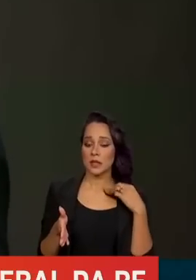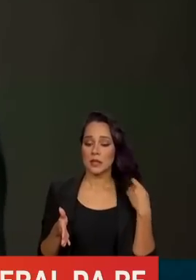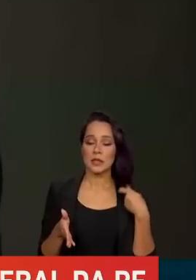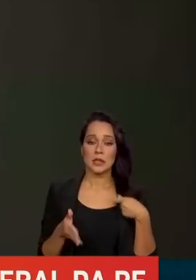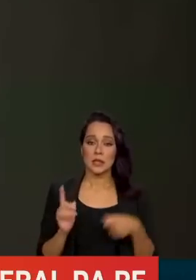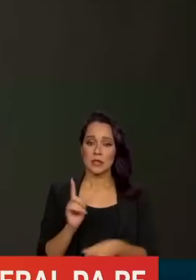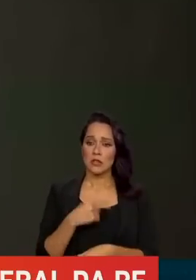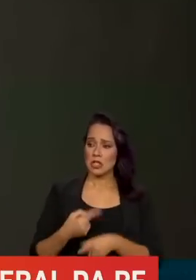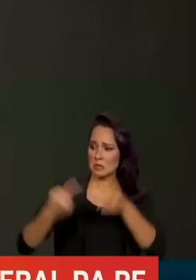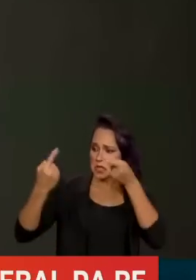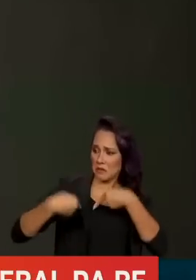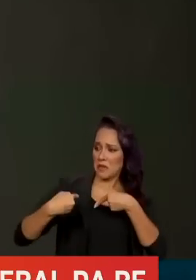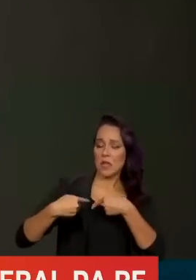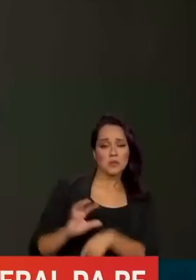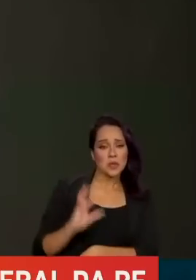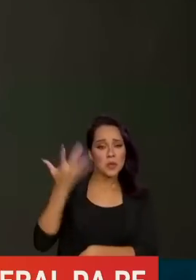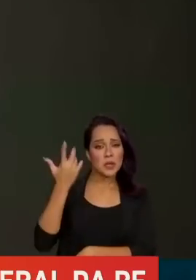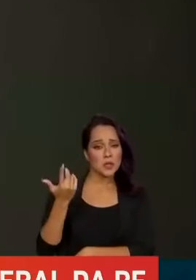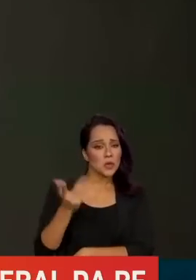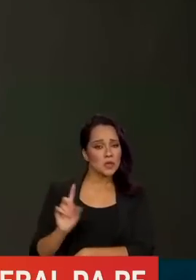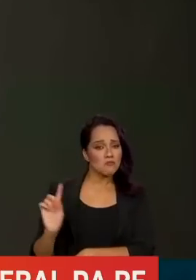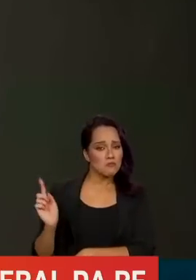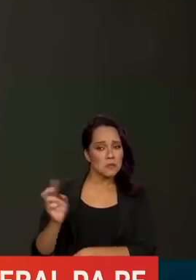nós somos desafiados por situações inéditas